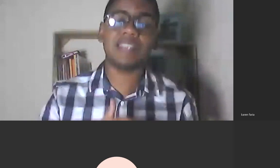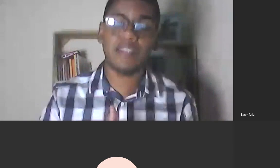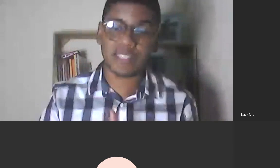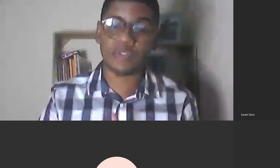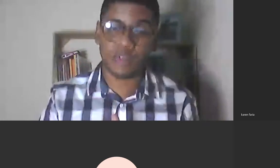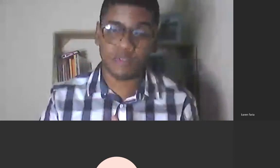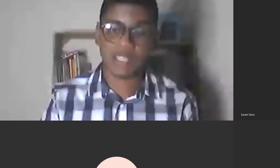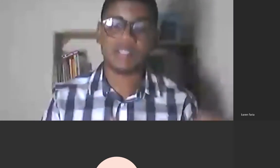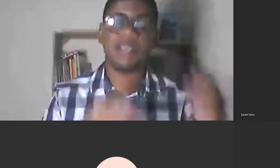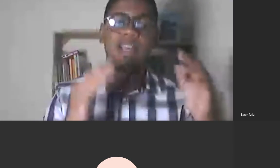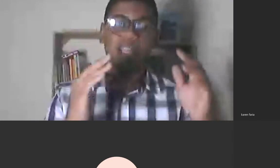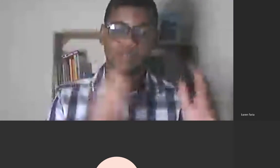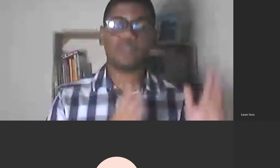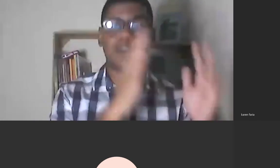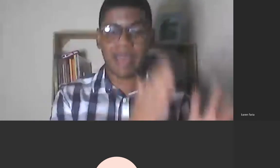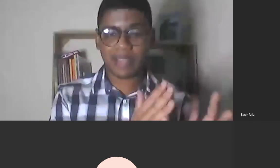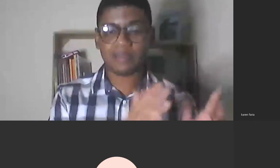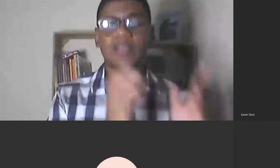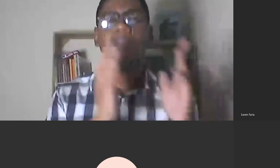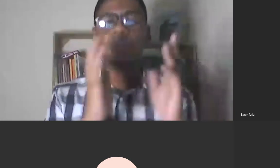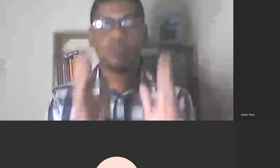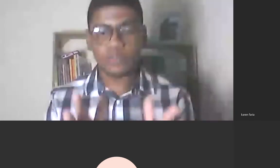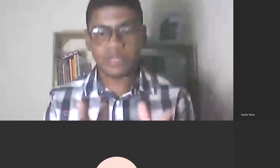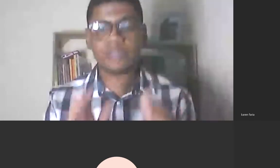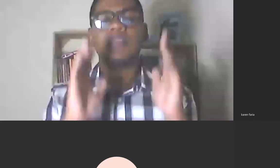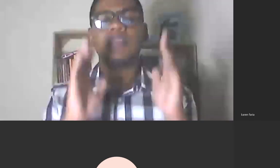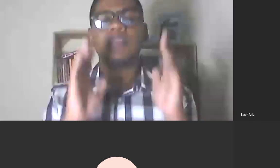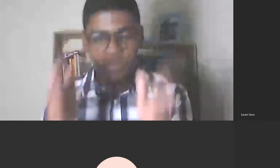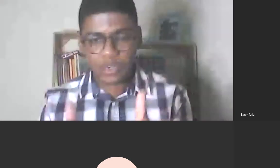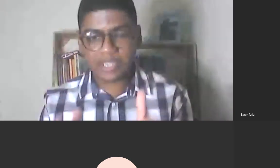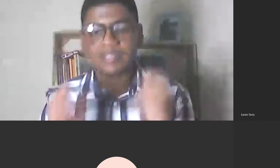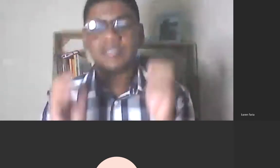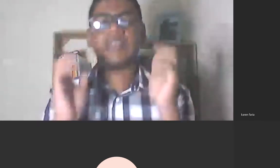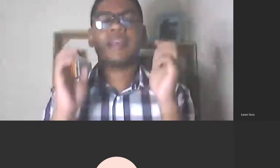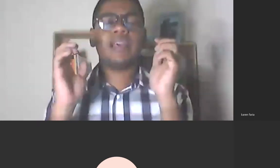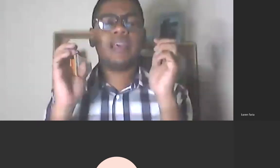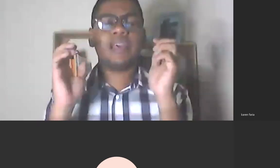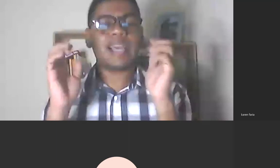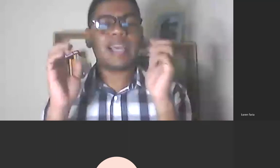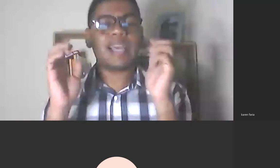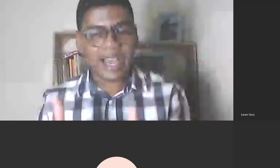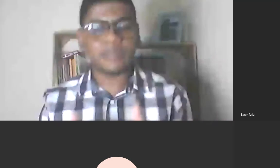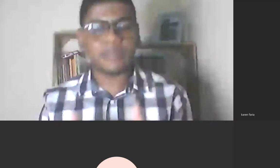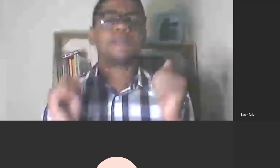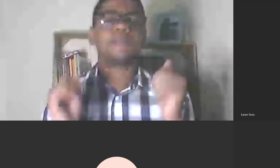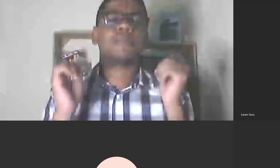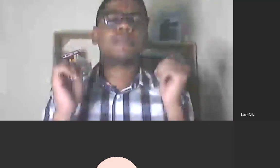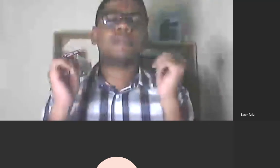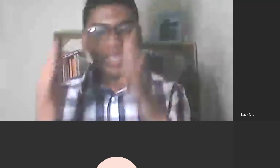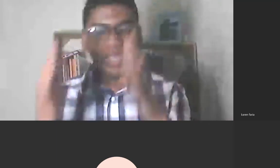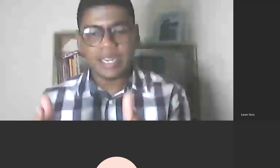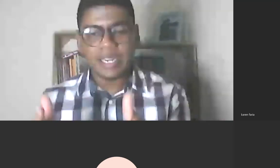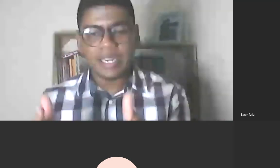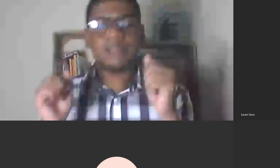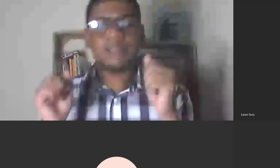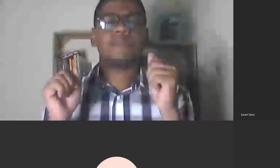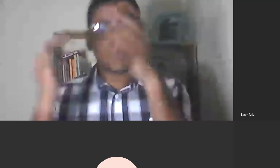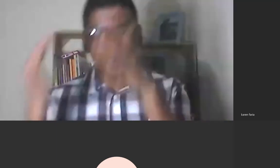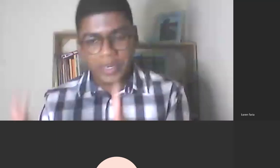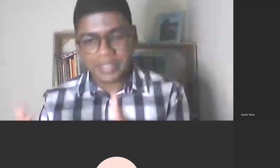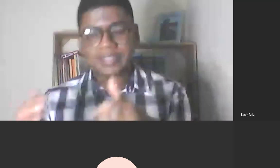Como eu já comecei fazendo isso com vocês. A gente começou com o alfabeto, números, saudações, calendário,